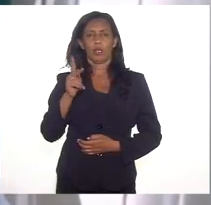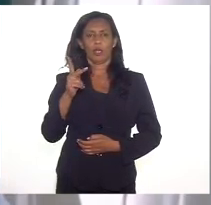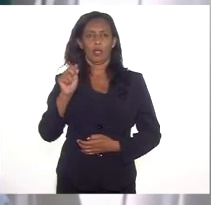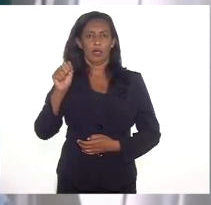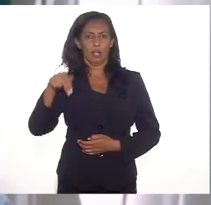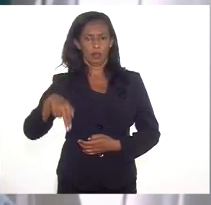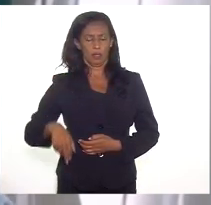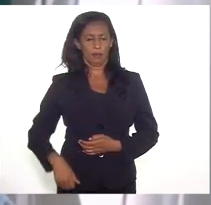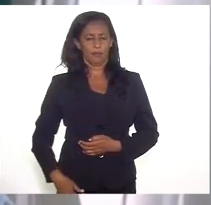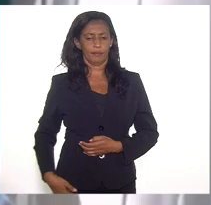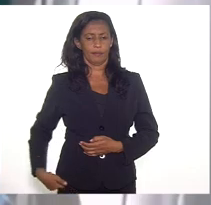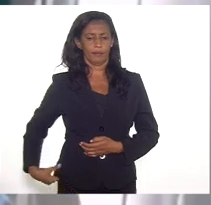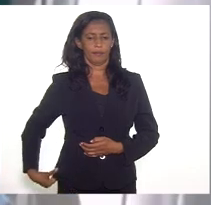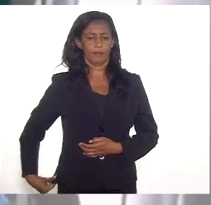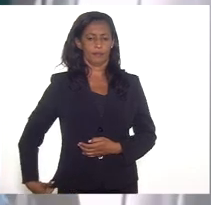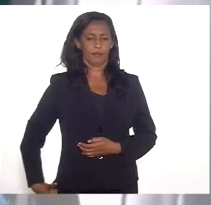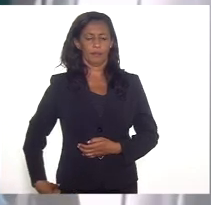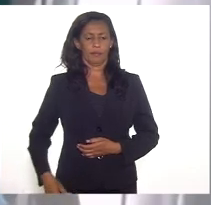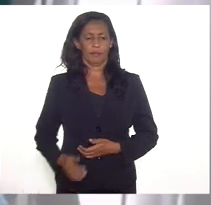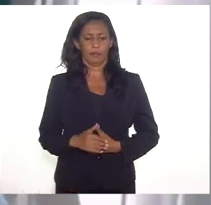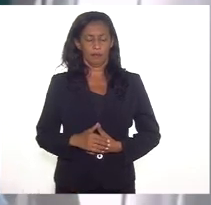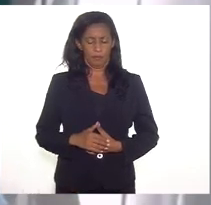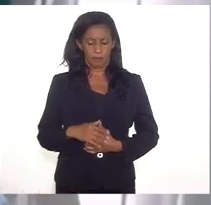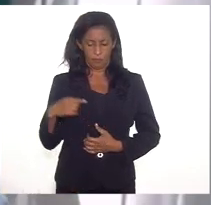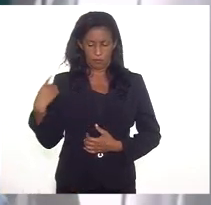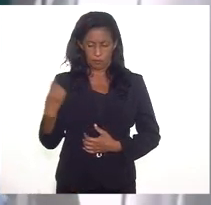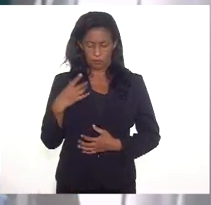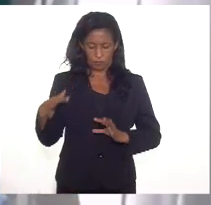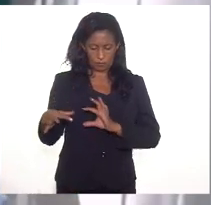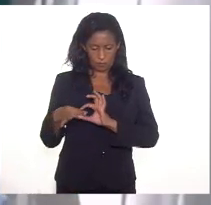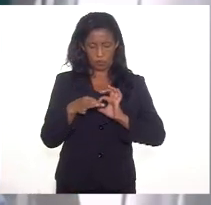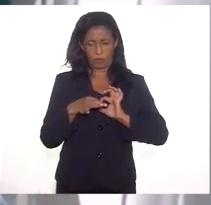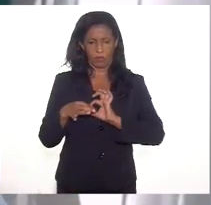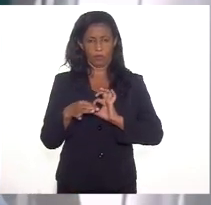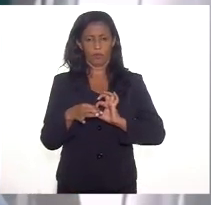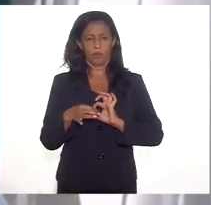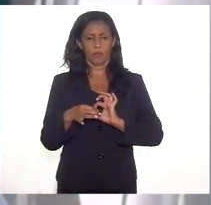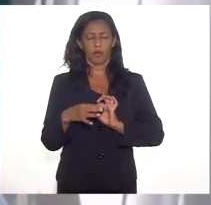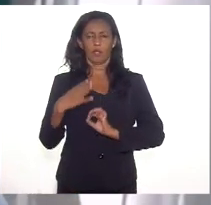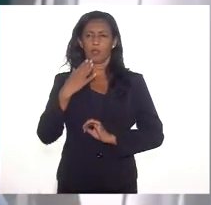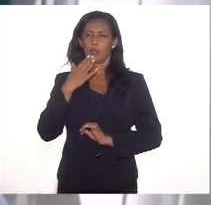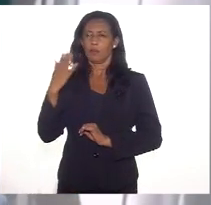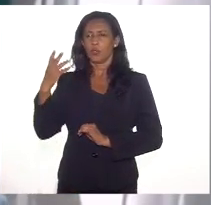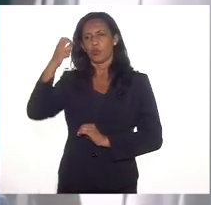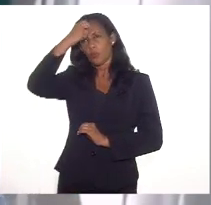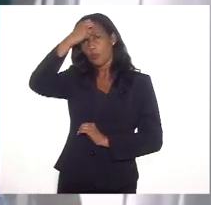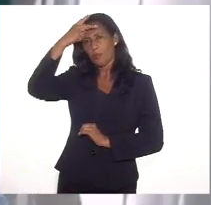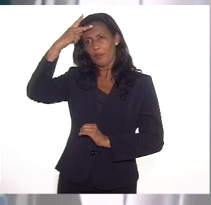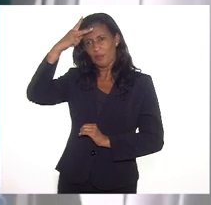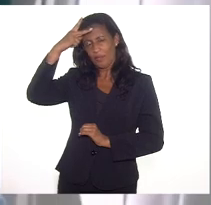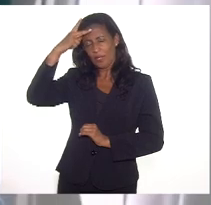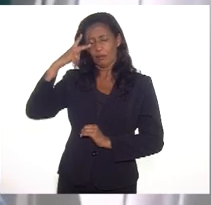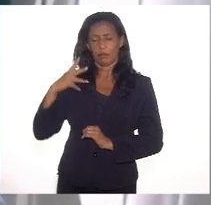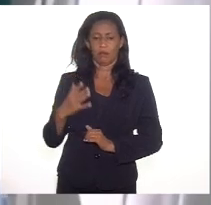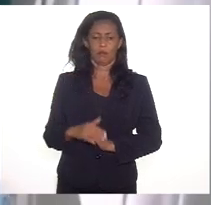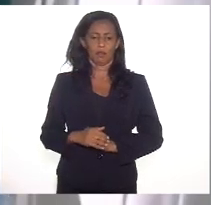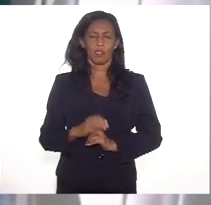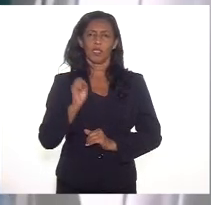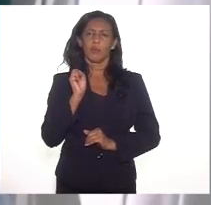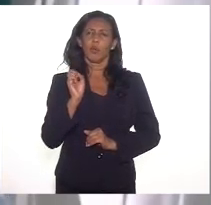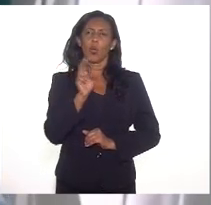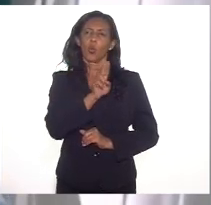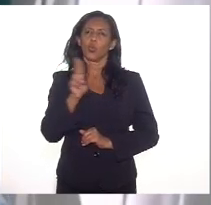Niterói, nos associamos e formalizamos um pedido ao prefeito Axel Grael que possa dar o